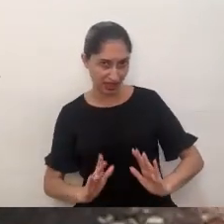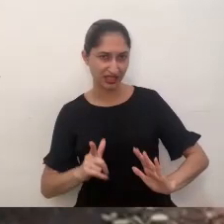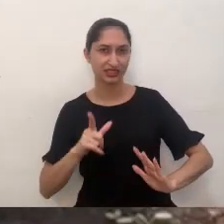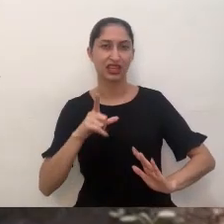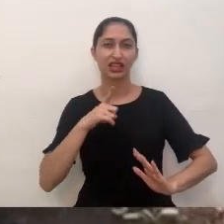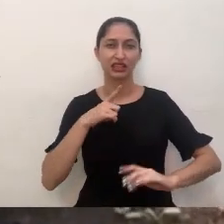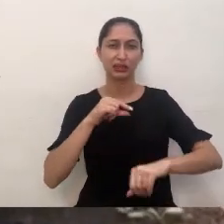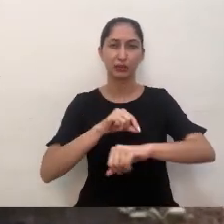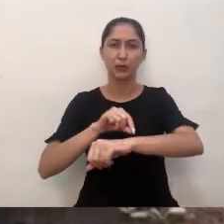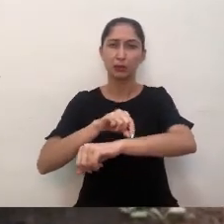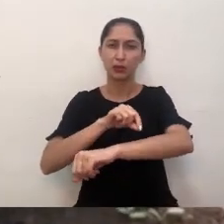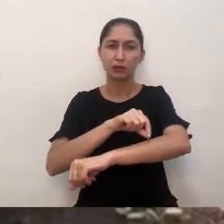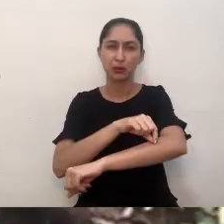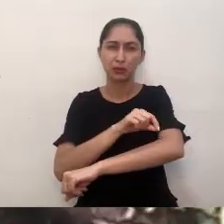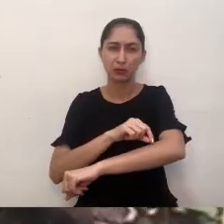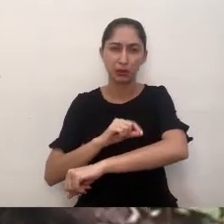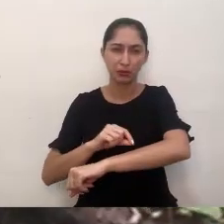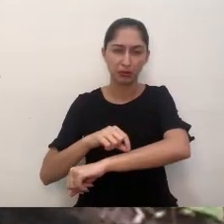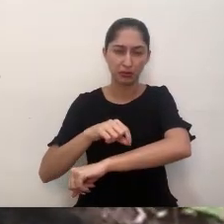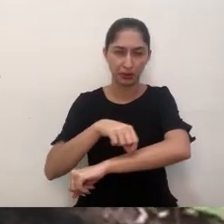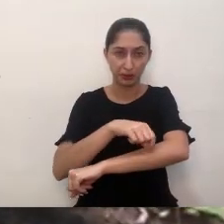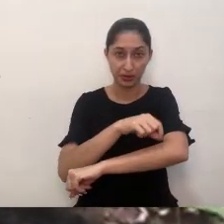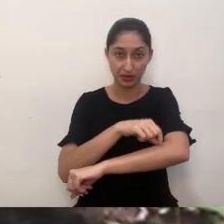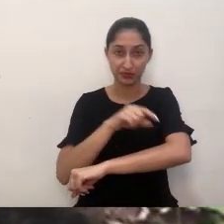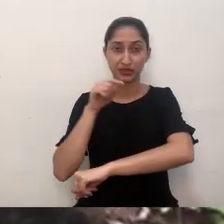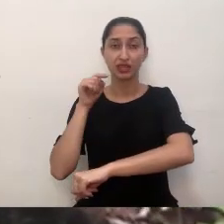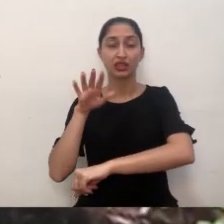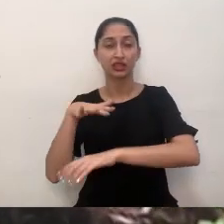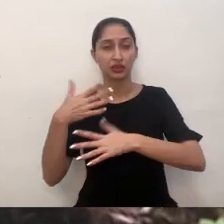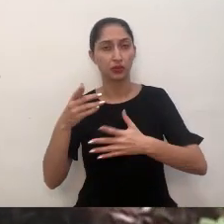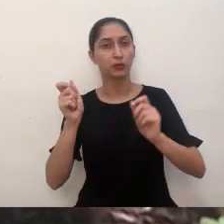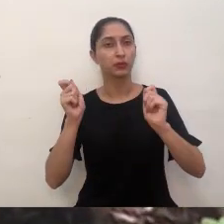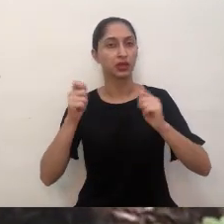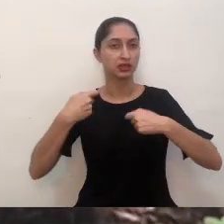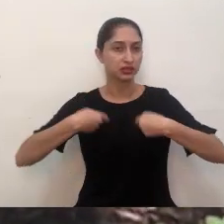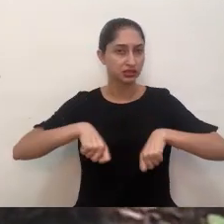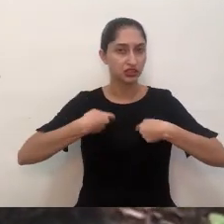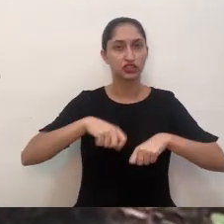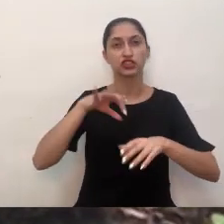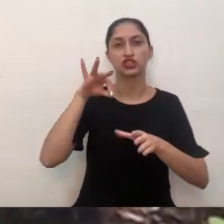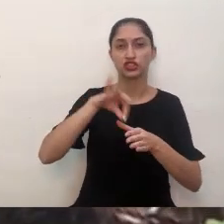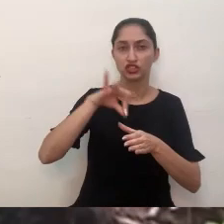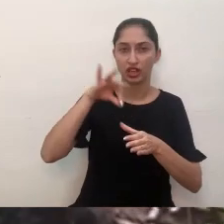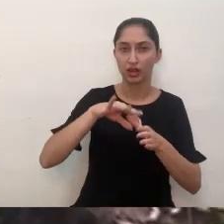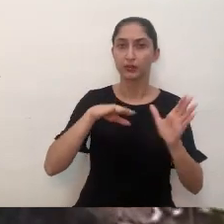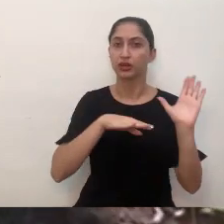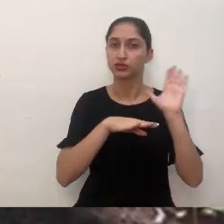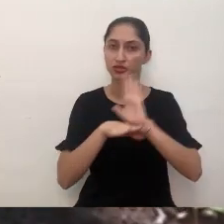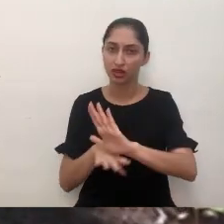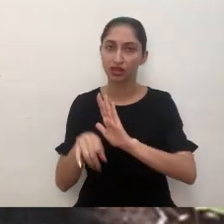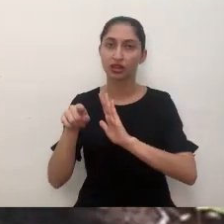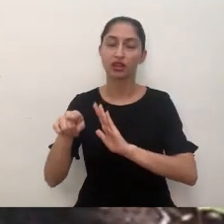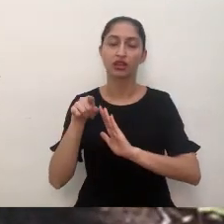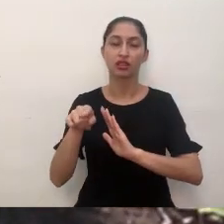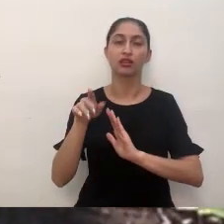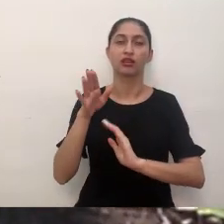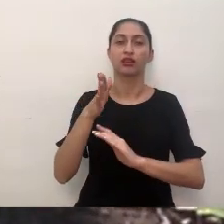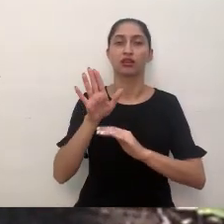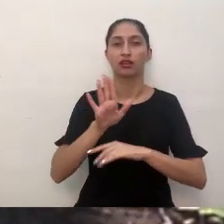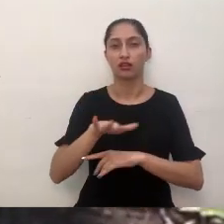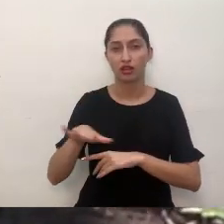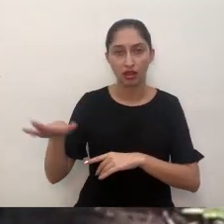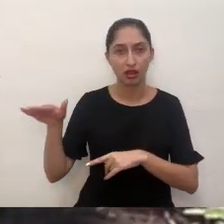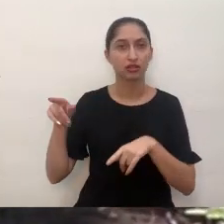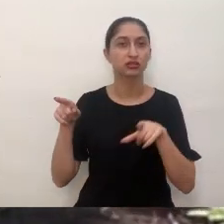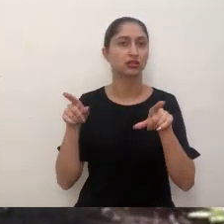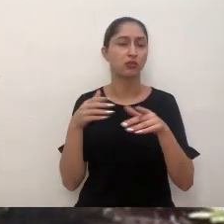peruquinhas na pele que chama bretoeja. É também pra tosse, né? Pra descarregar os peitos da criança. Qualquer pessoa